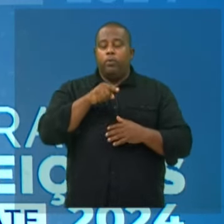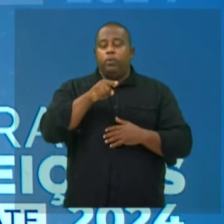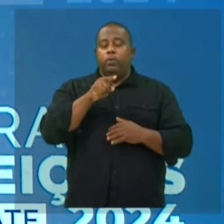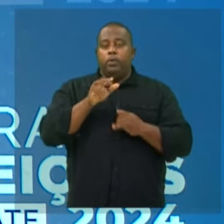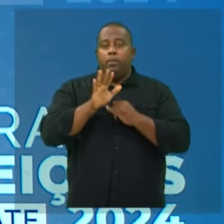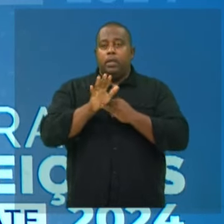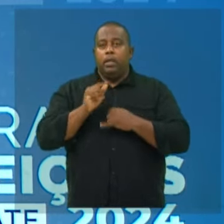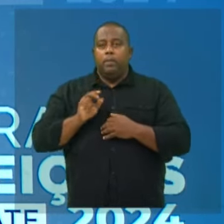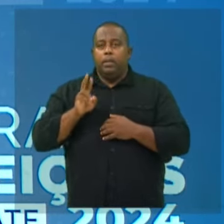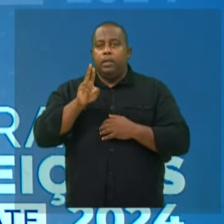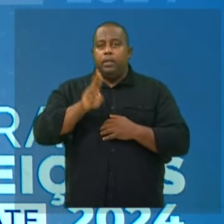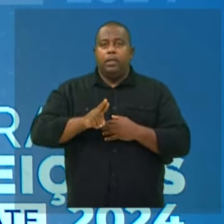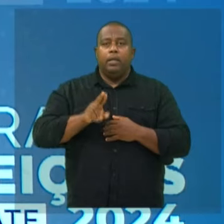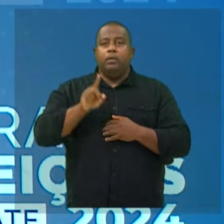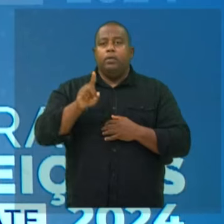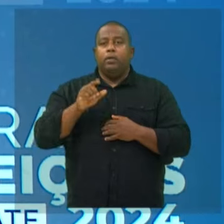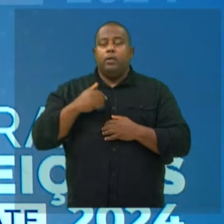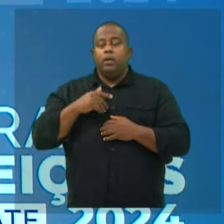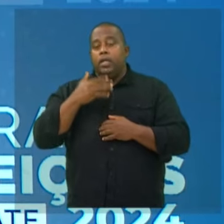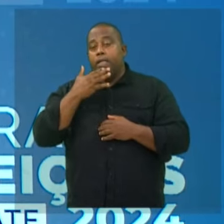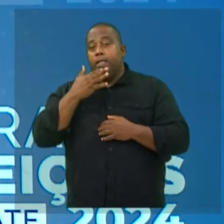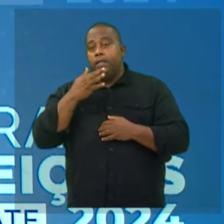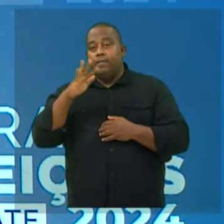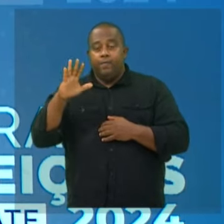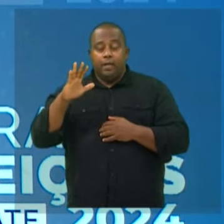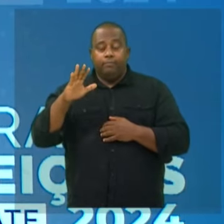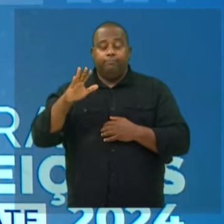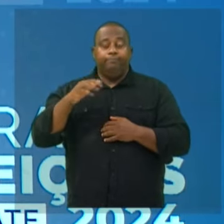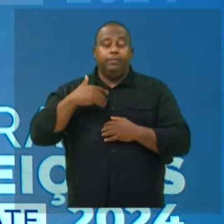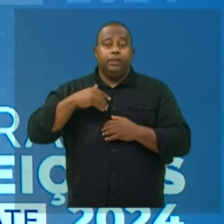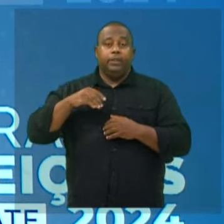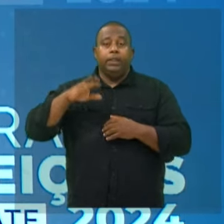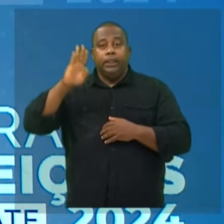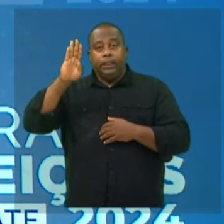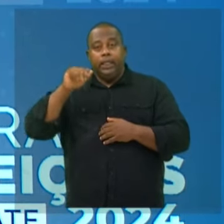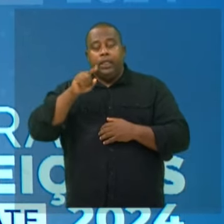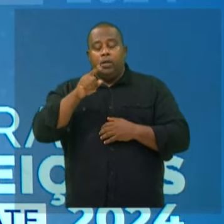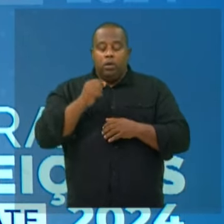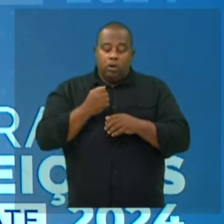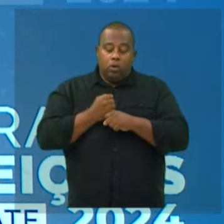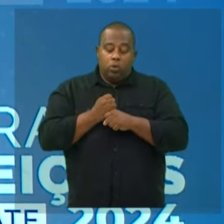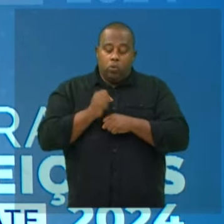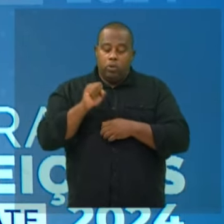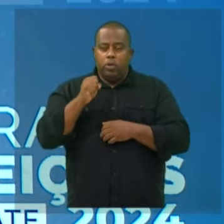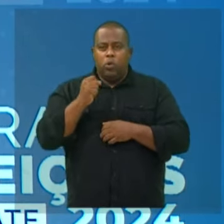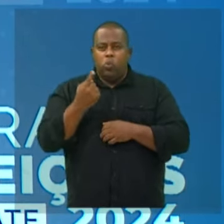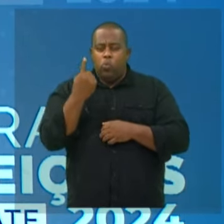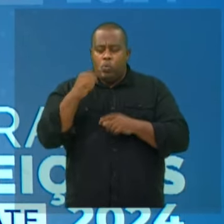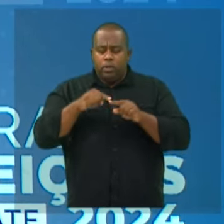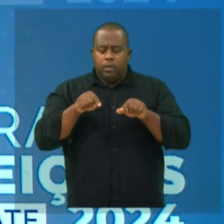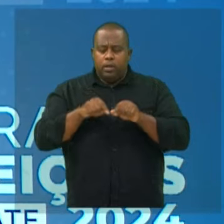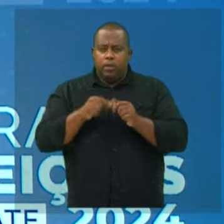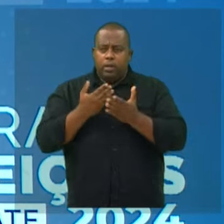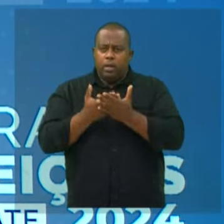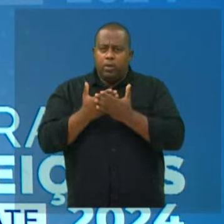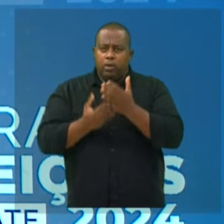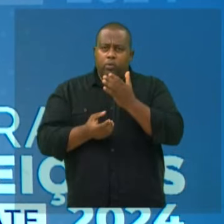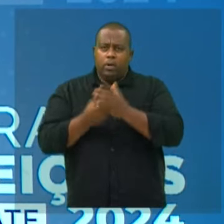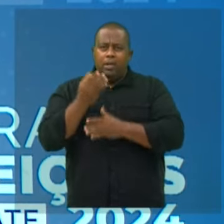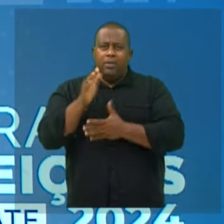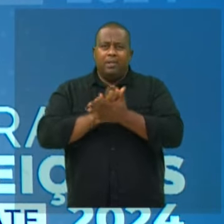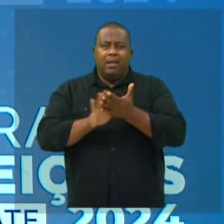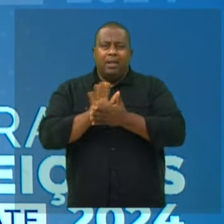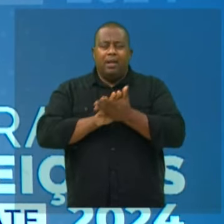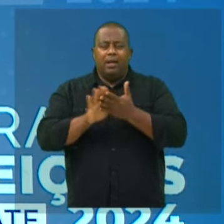de Elinaldo Flávio não construiu uma única sala de aula em 8 anos uma sala de aula em o anos